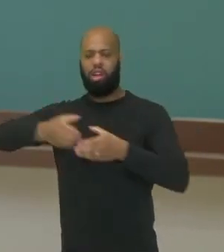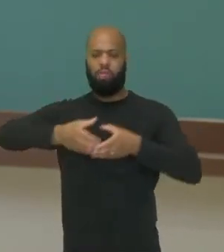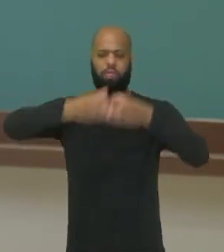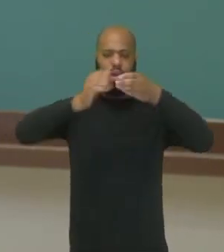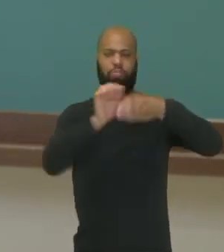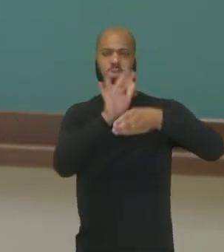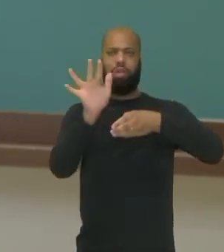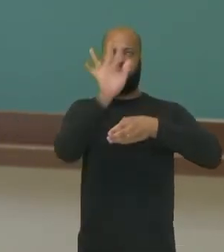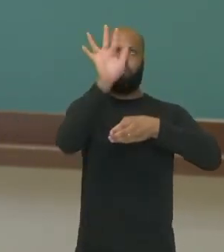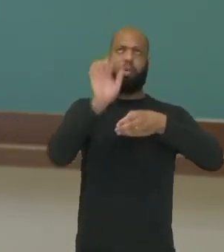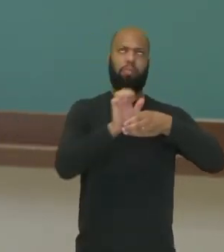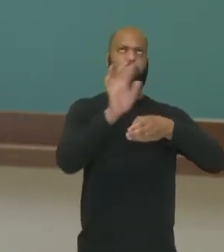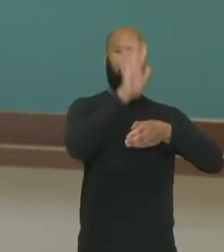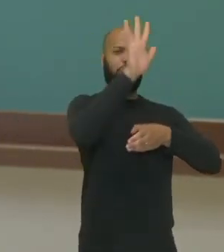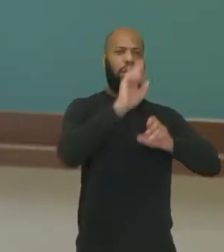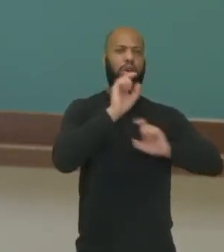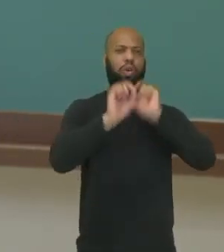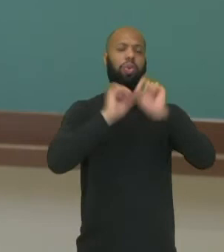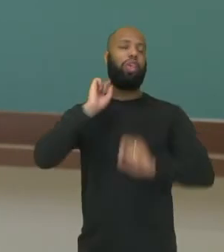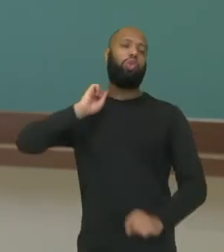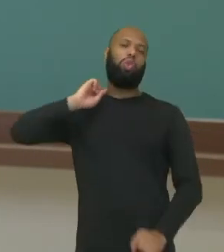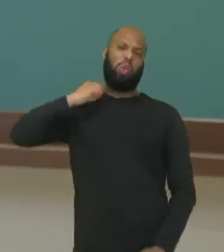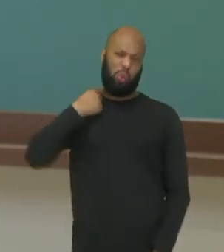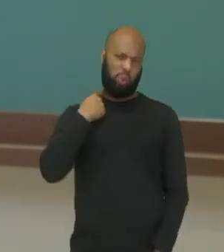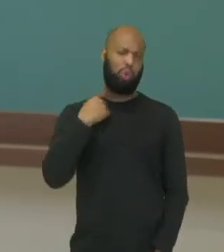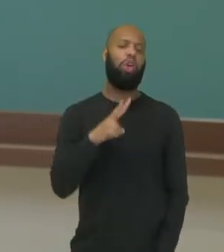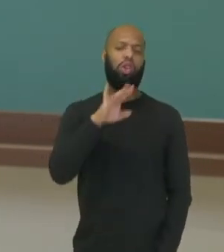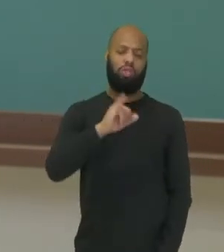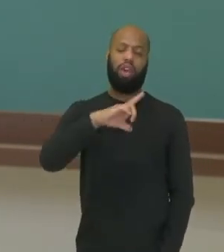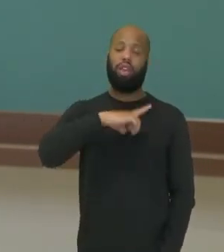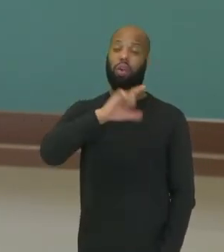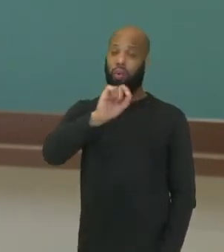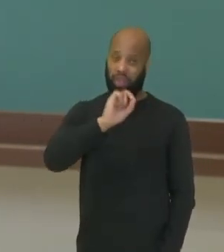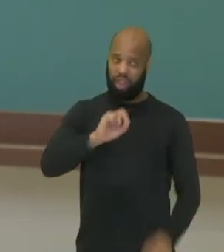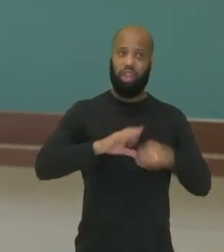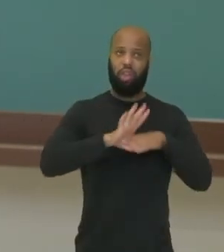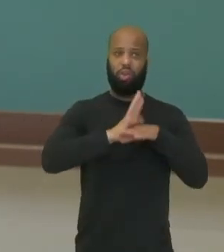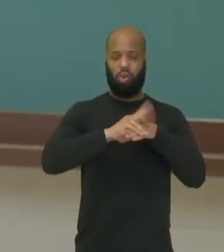com isso, desencadeando, provocando doenças para o ser humano.